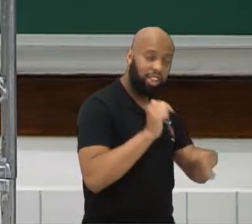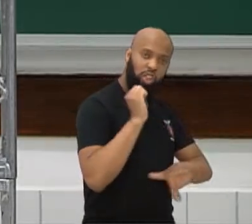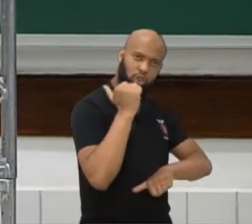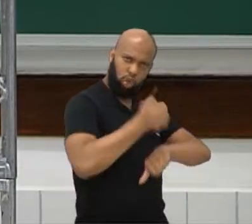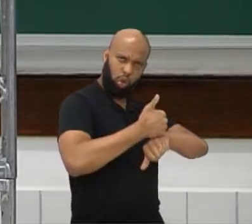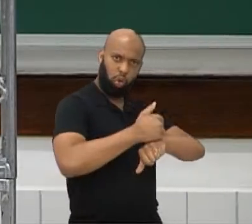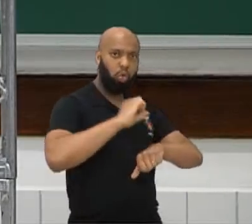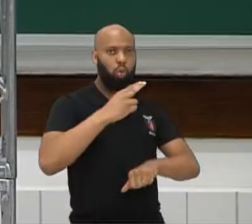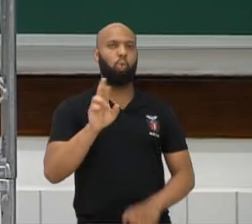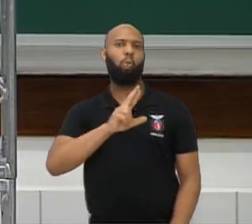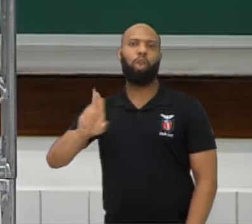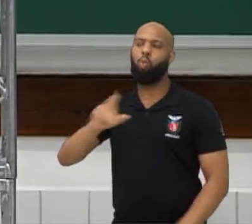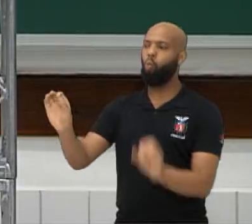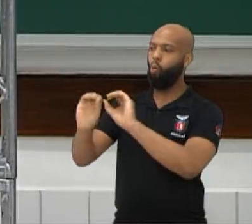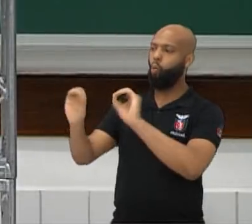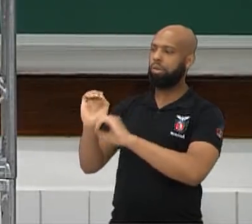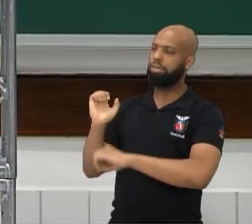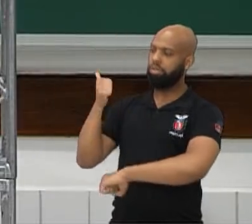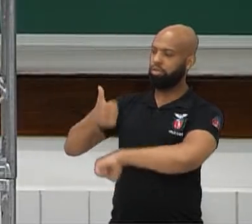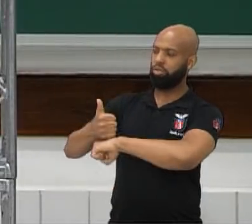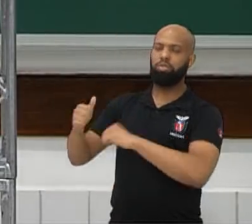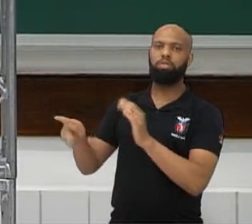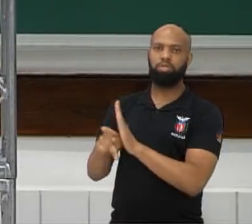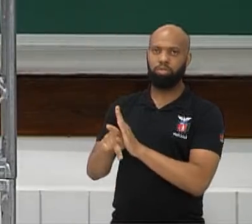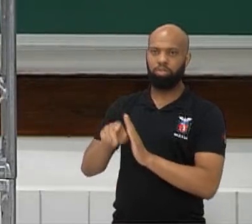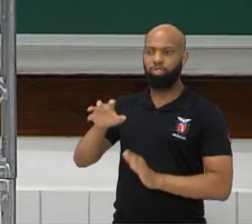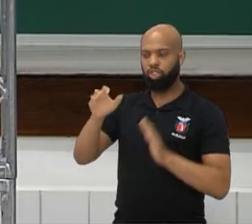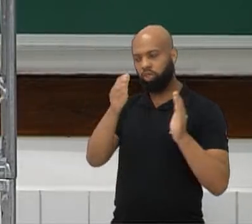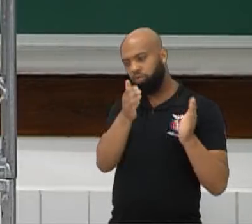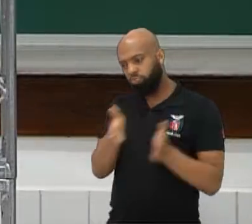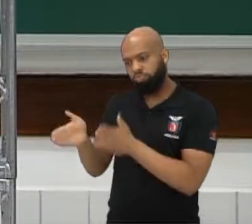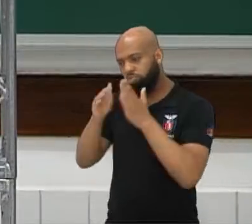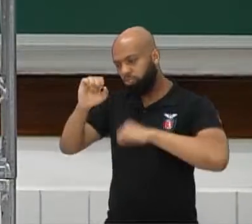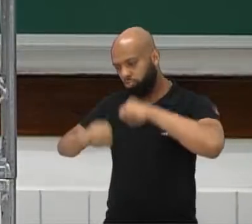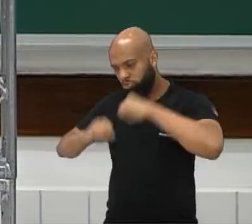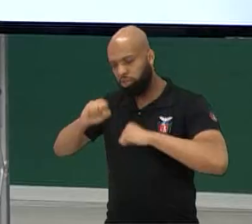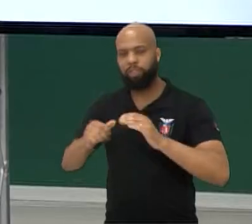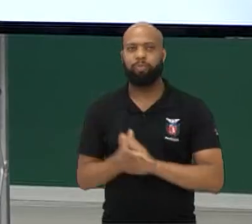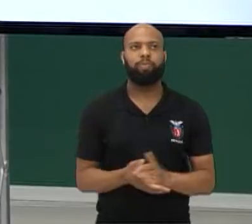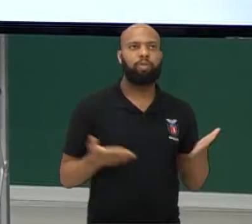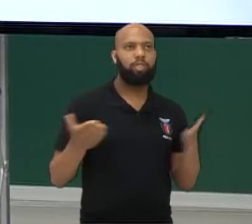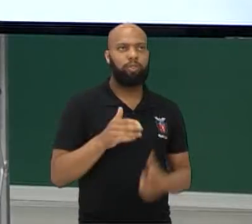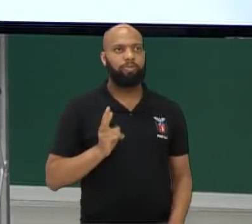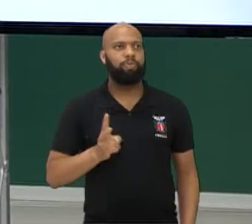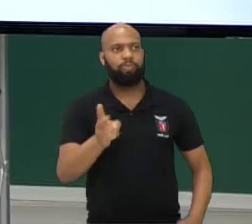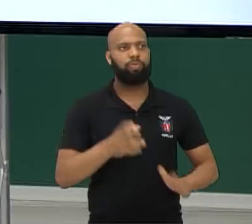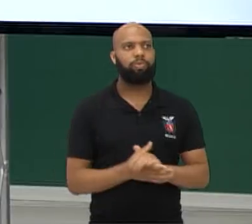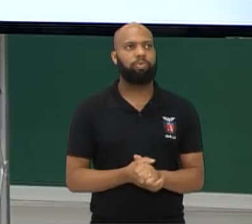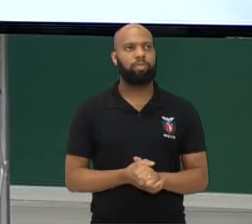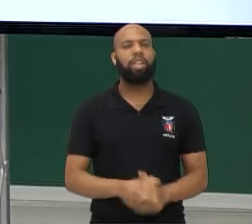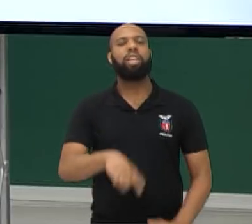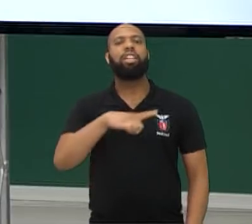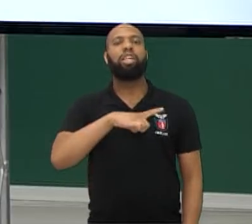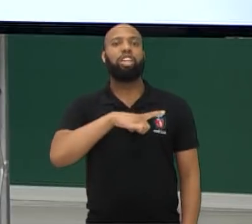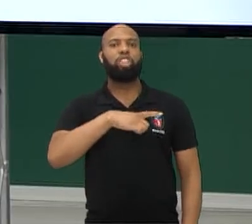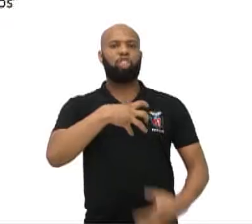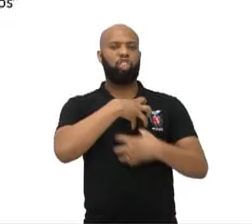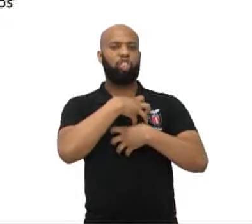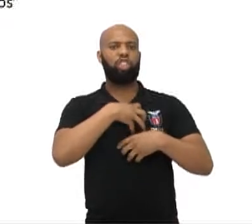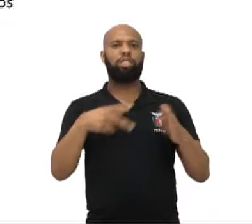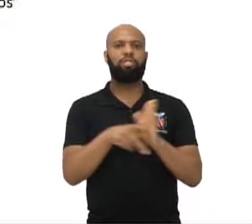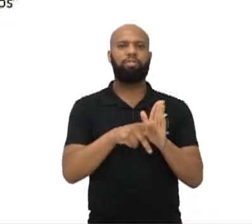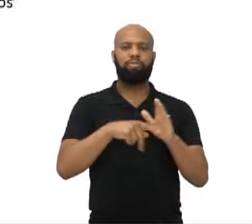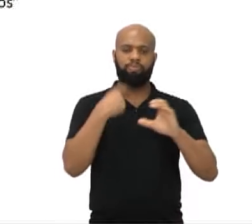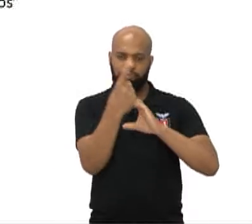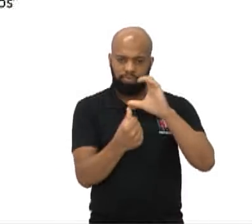proprietário ou não é proprietário desses meios de produção, como fábricas e indústrias. Então, vamos continuar. Modos de produção capitalista.